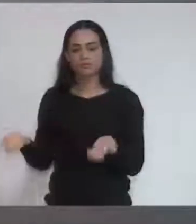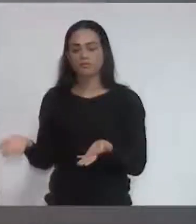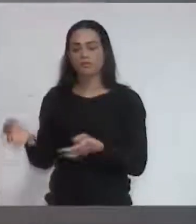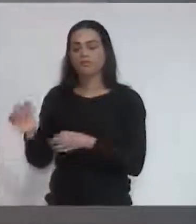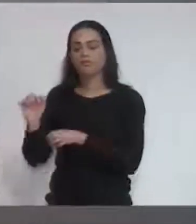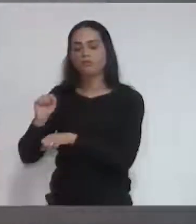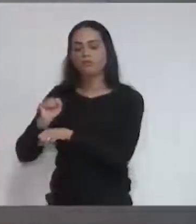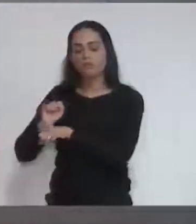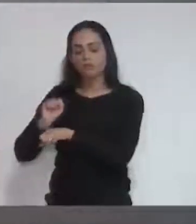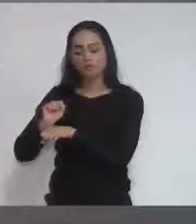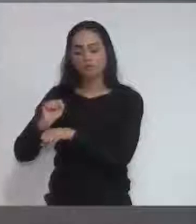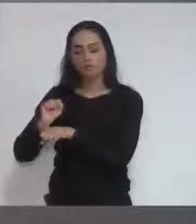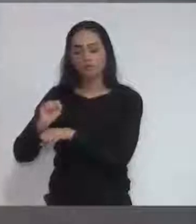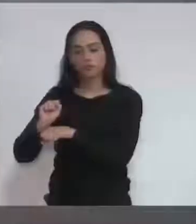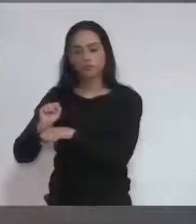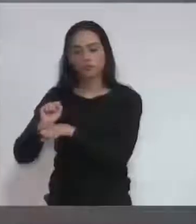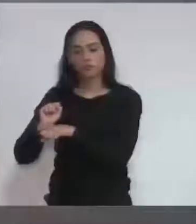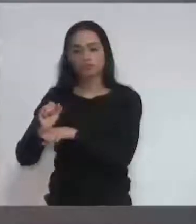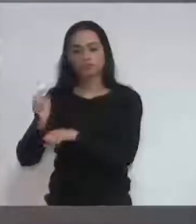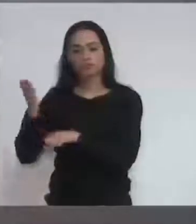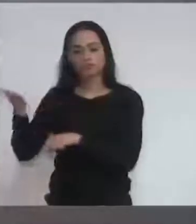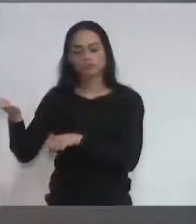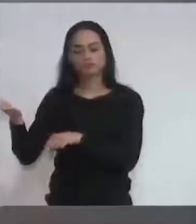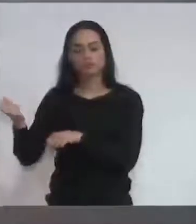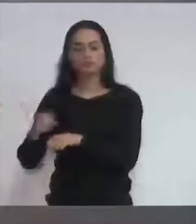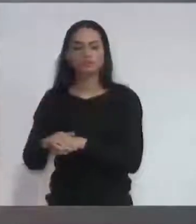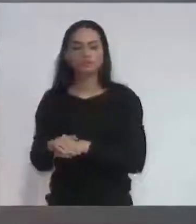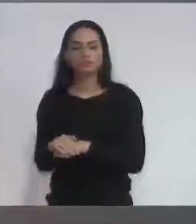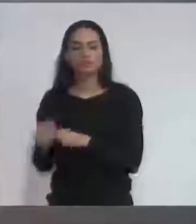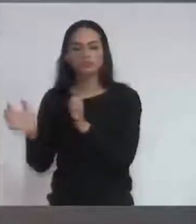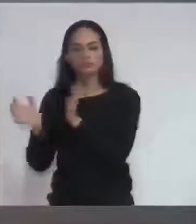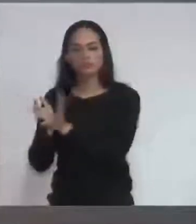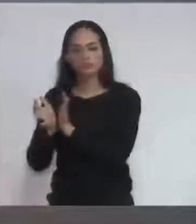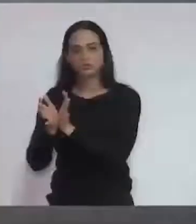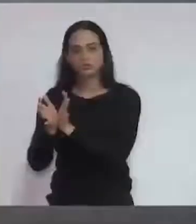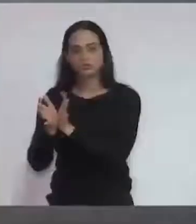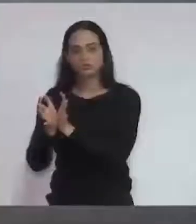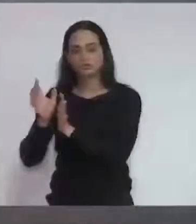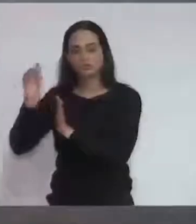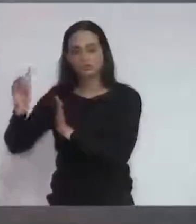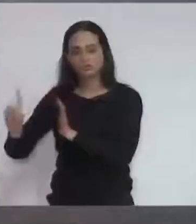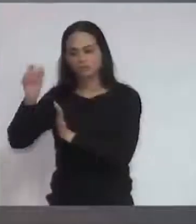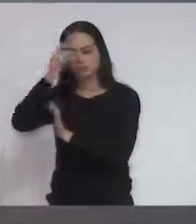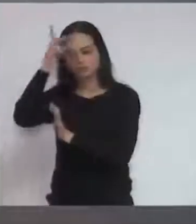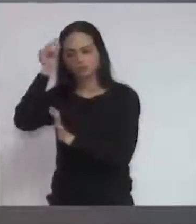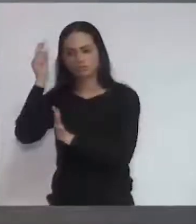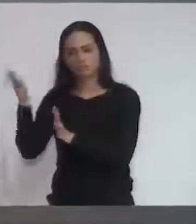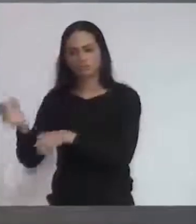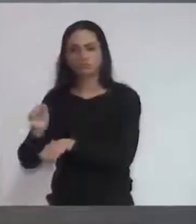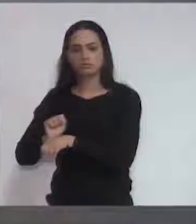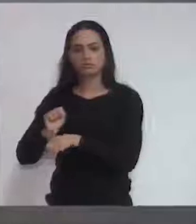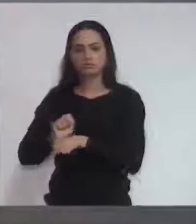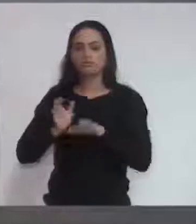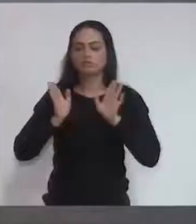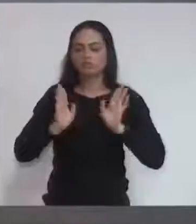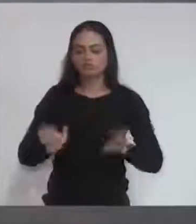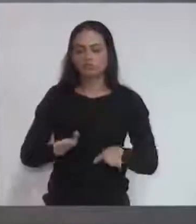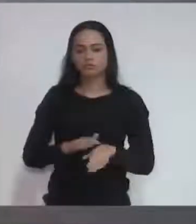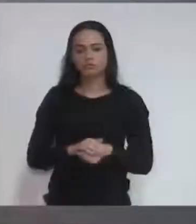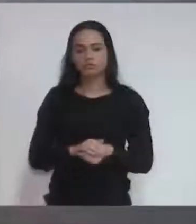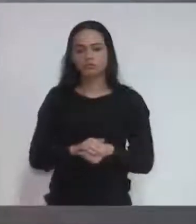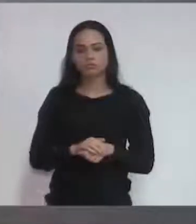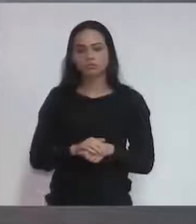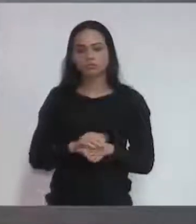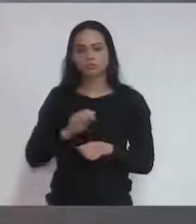diretiva para ver os próximos passos, né? Eu já comentei aqui, inclusive coloquei na internet, no blog, etc.,